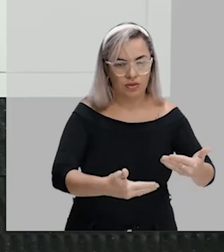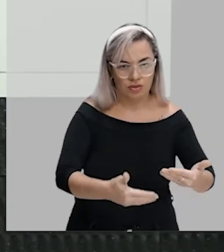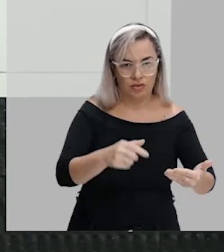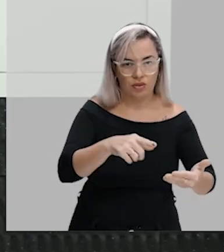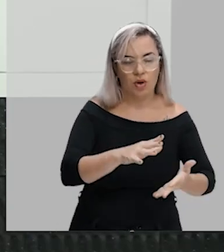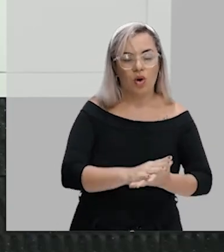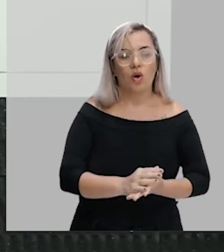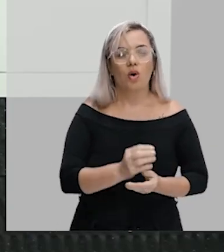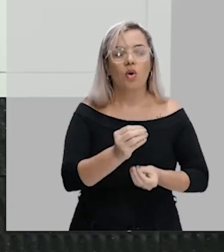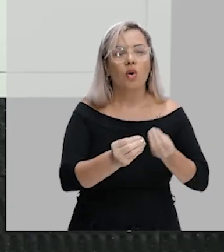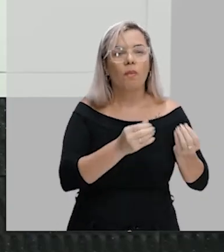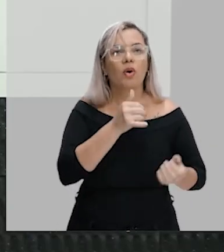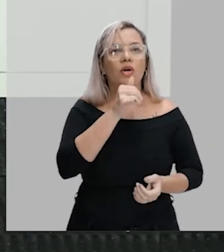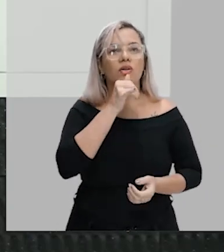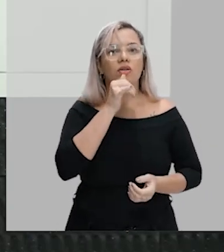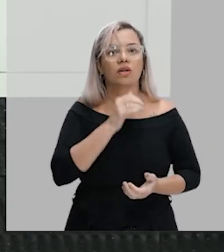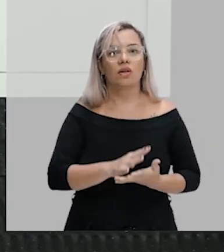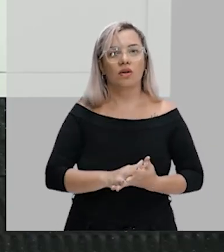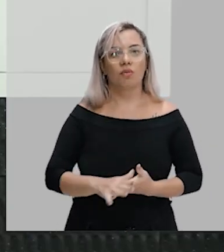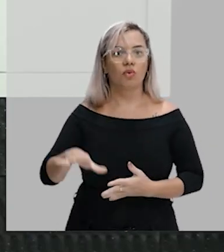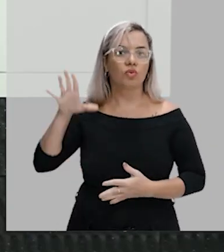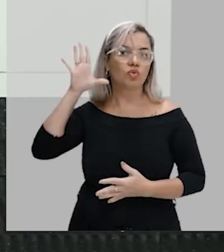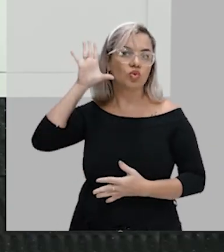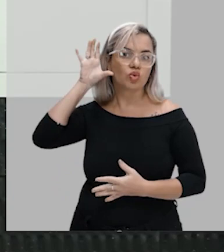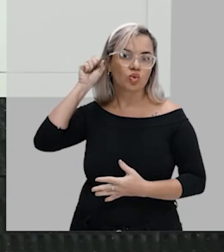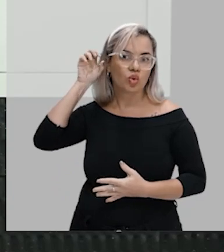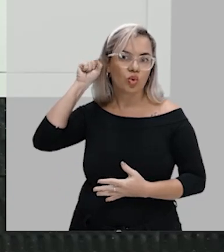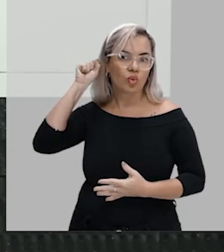desse jeito, okay? O som é desse jeito.